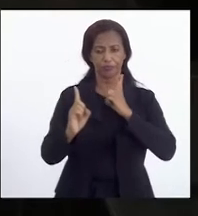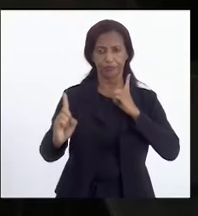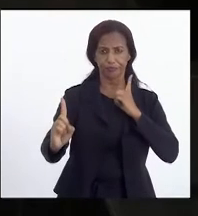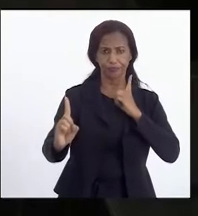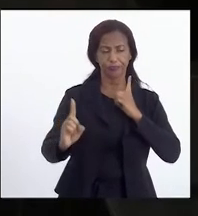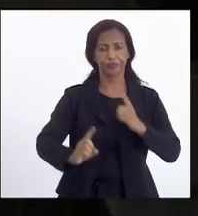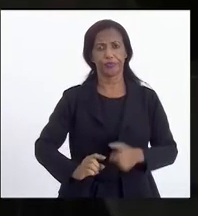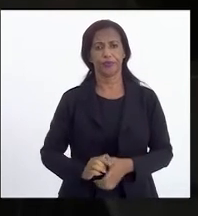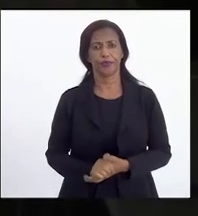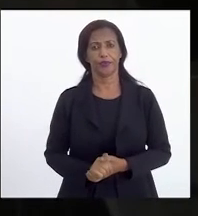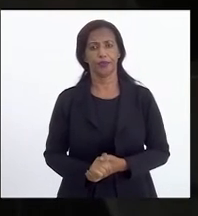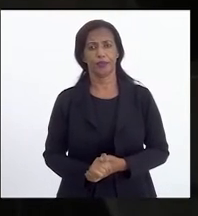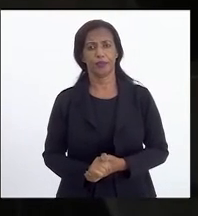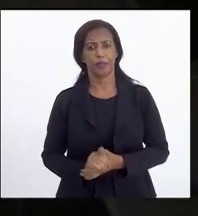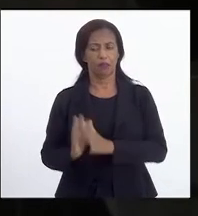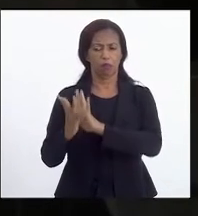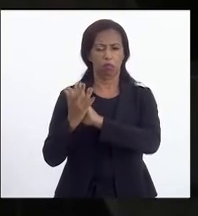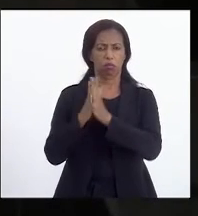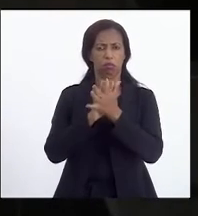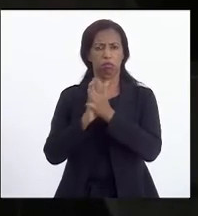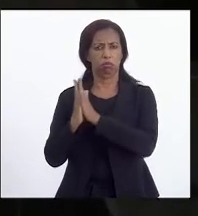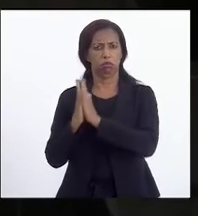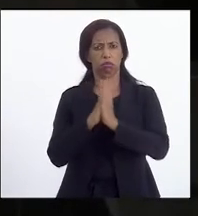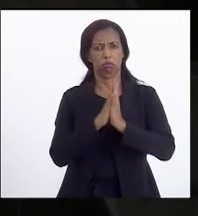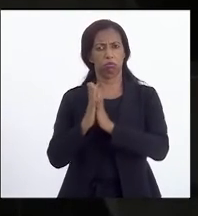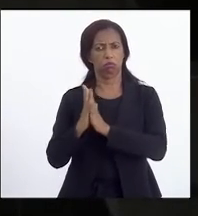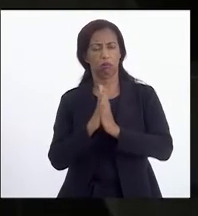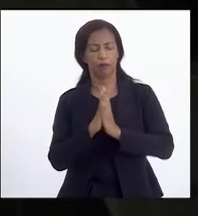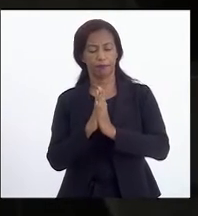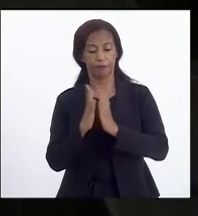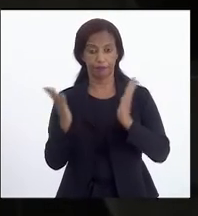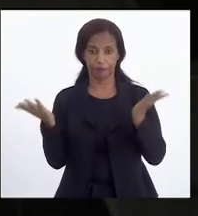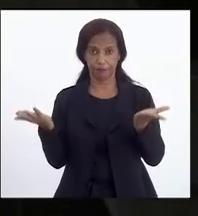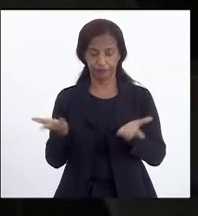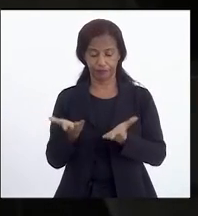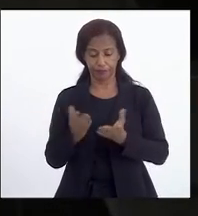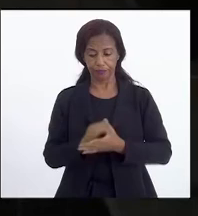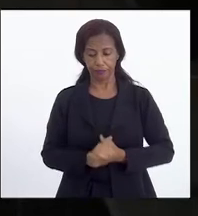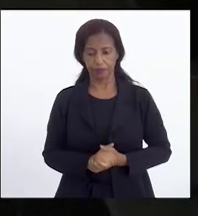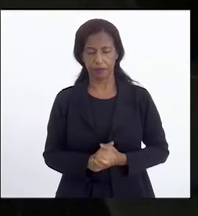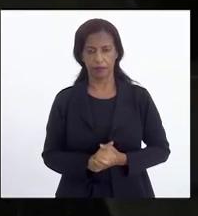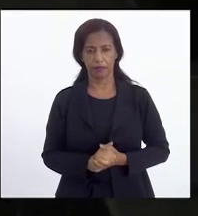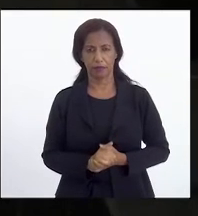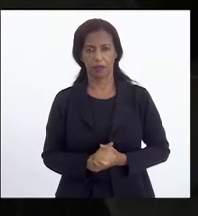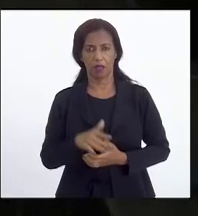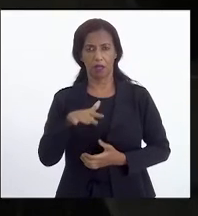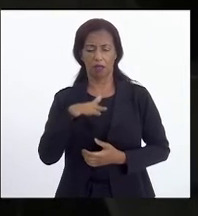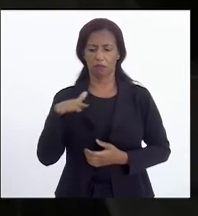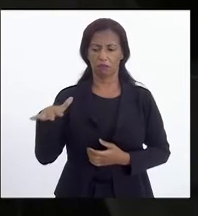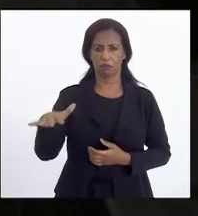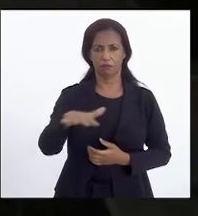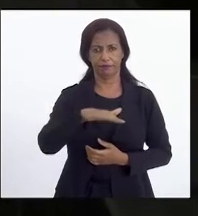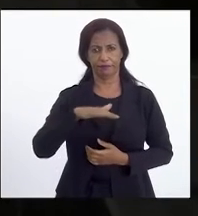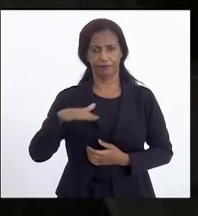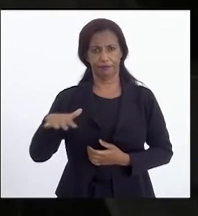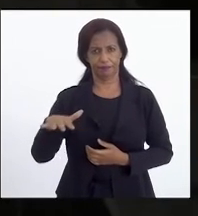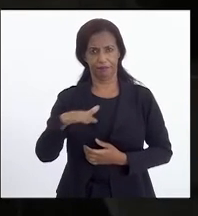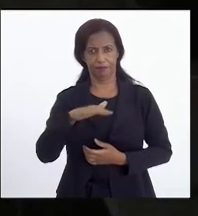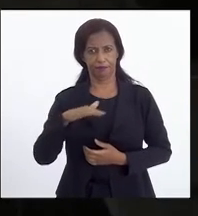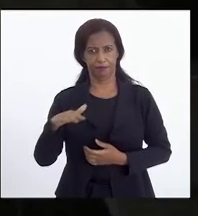distanciamentos e aglomerações para a região metropolitana